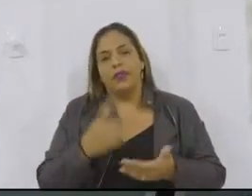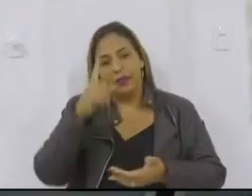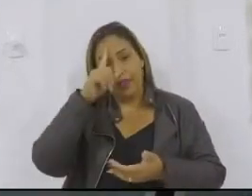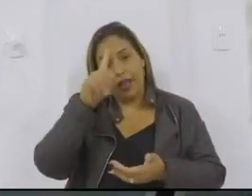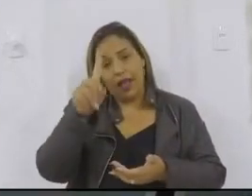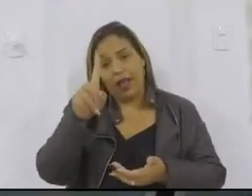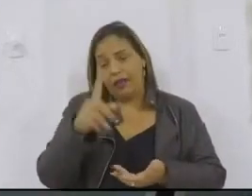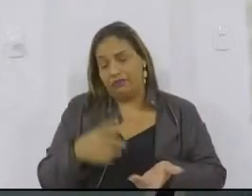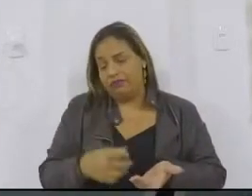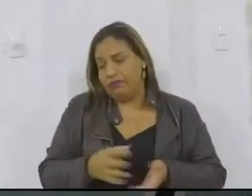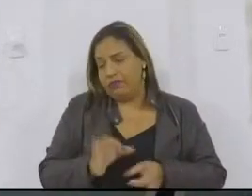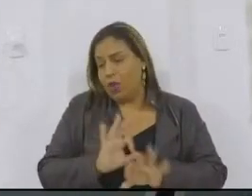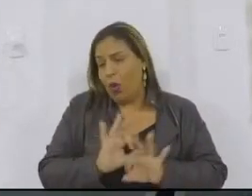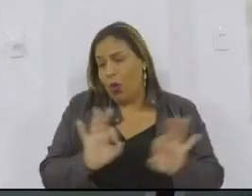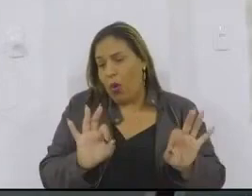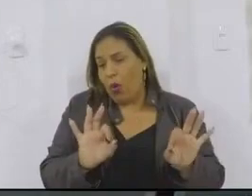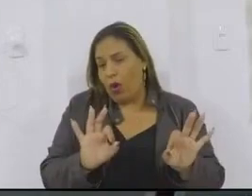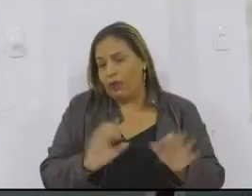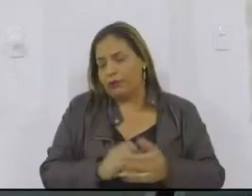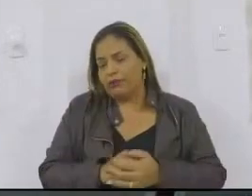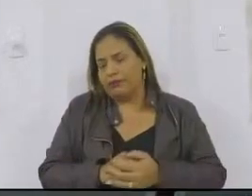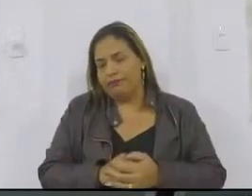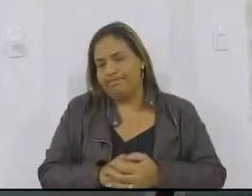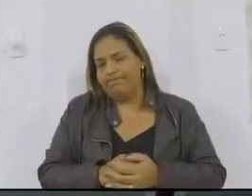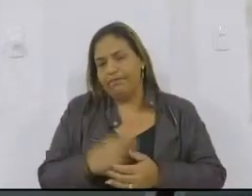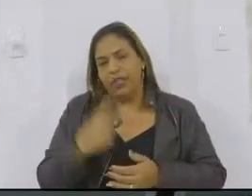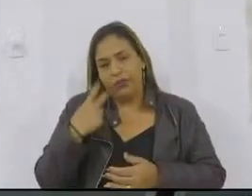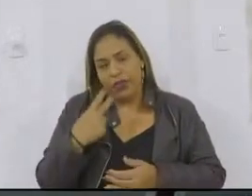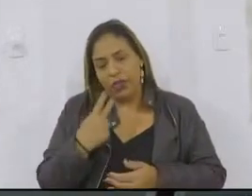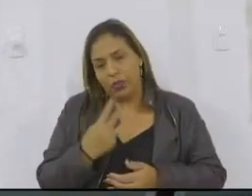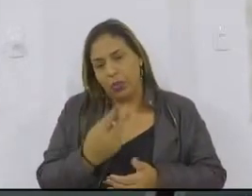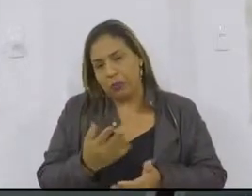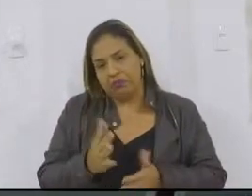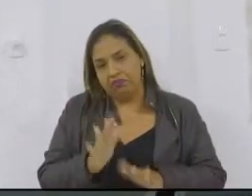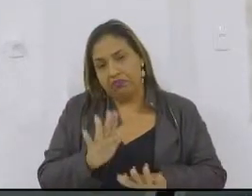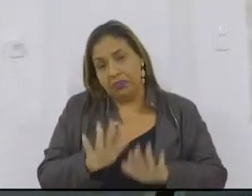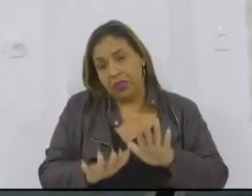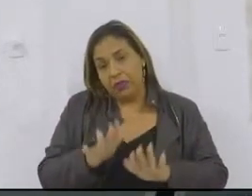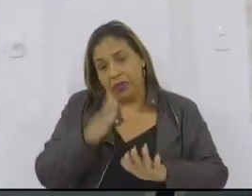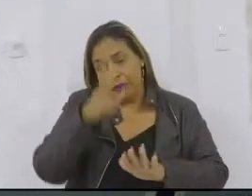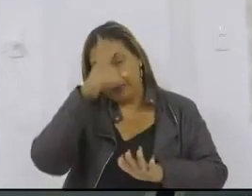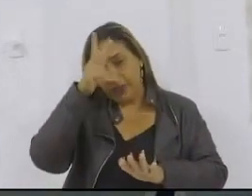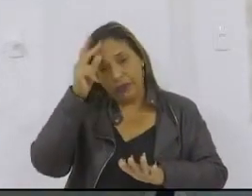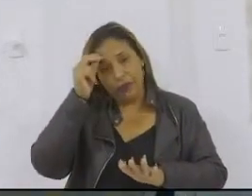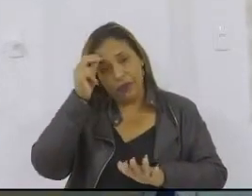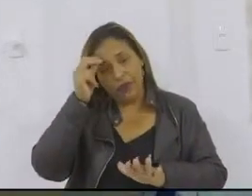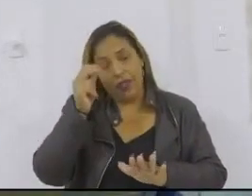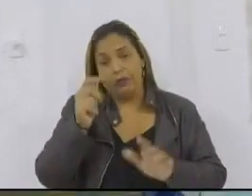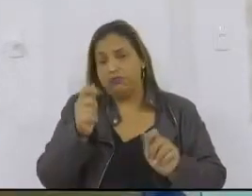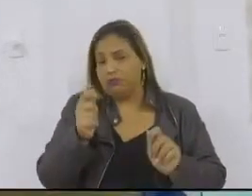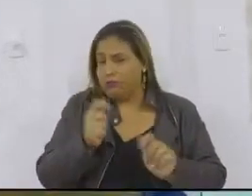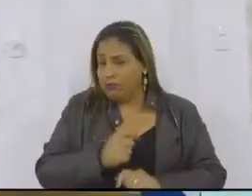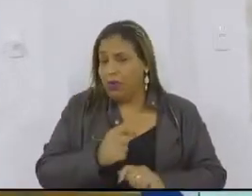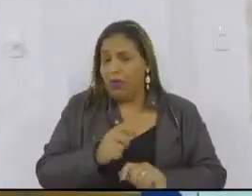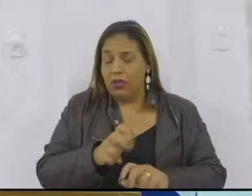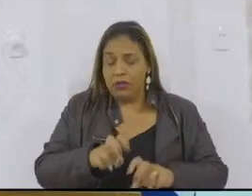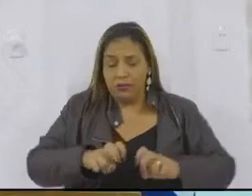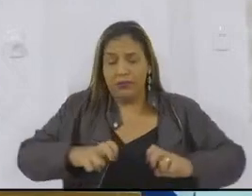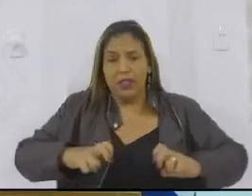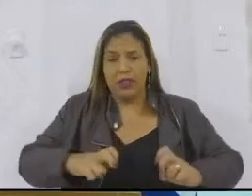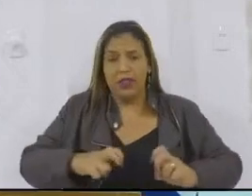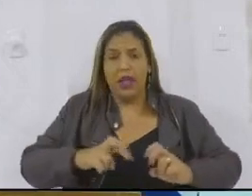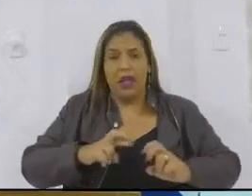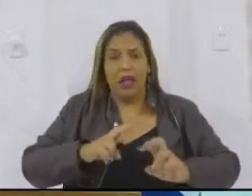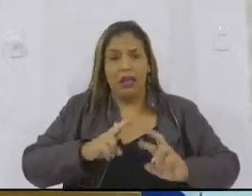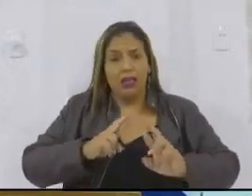vereador excelente. De repente, o nosso prefeito sentar com responsáveis dessas empresas,